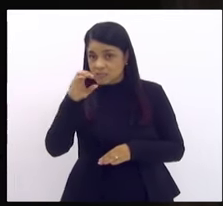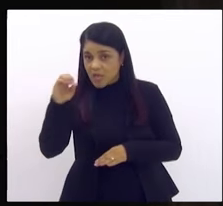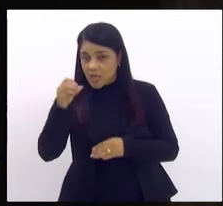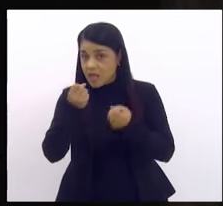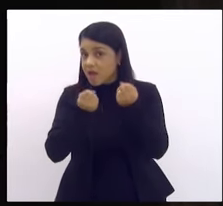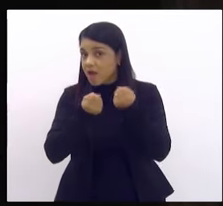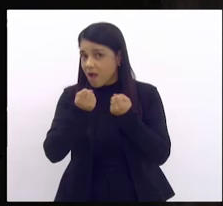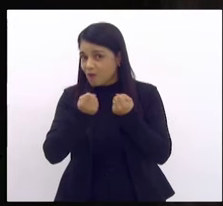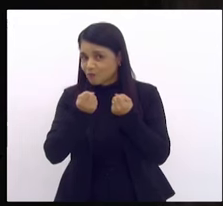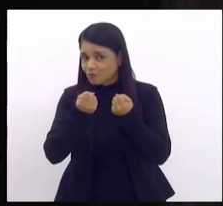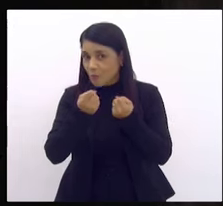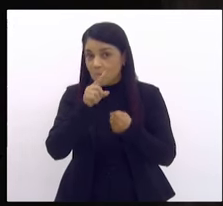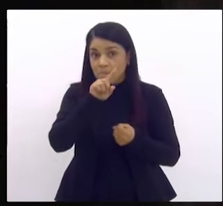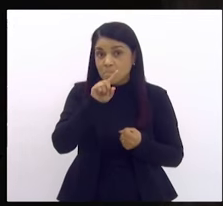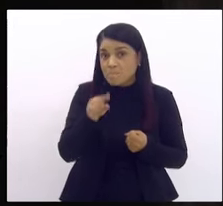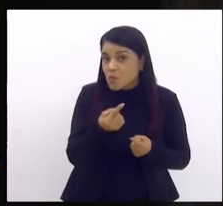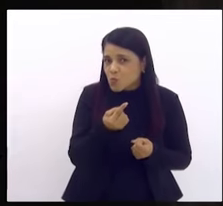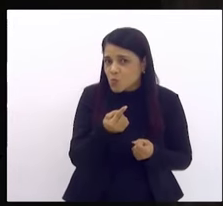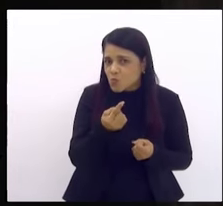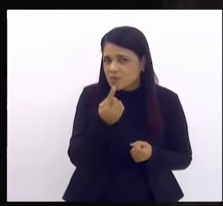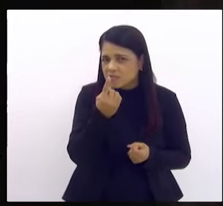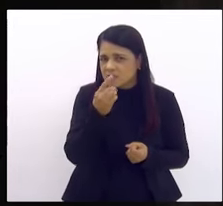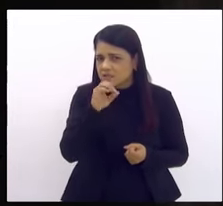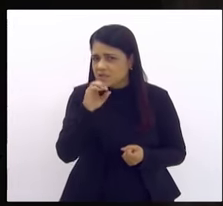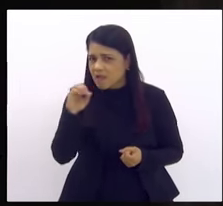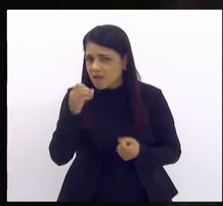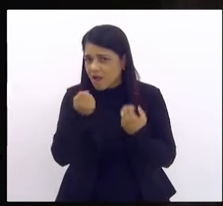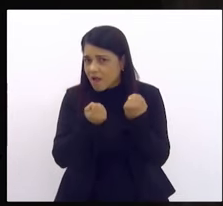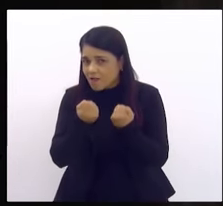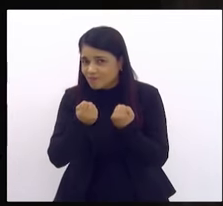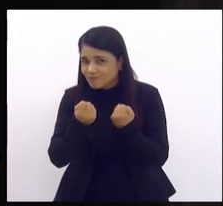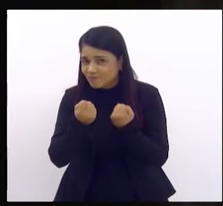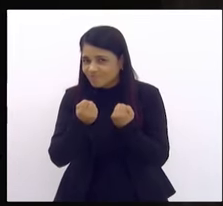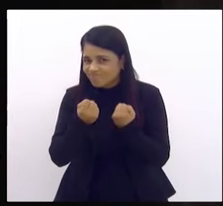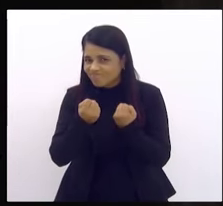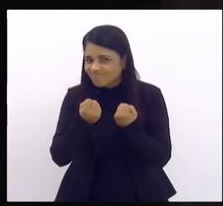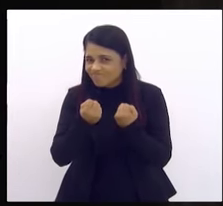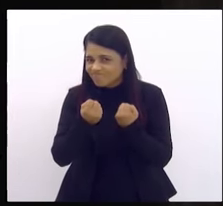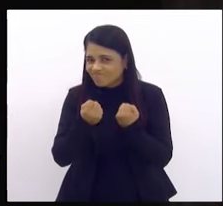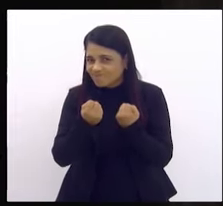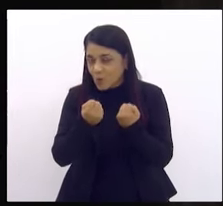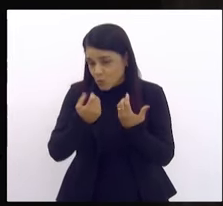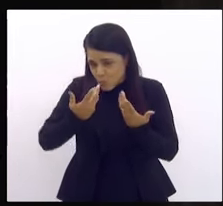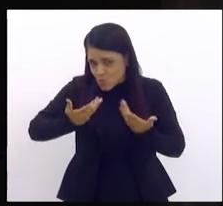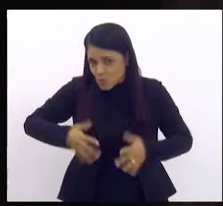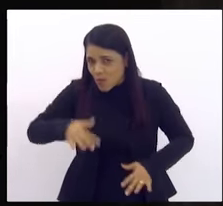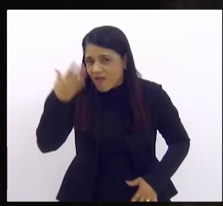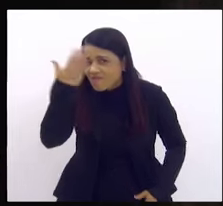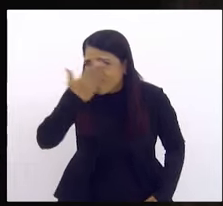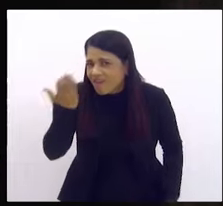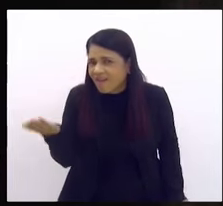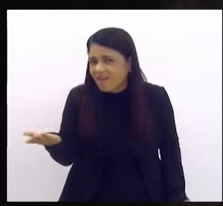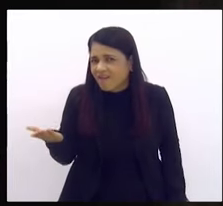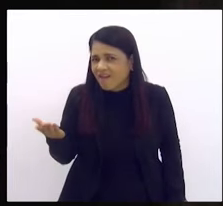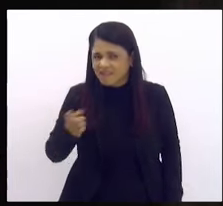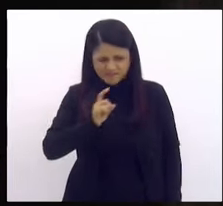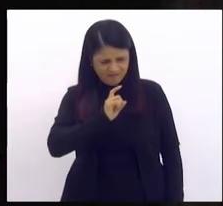deputado Jari. 1.100 carros. Só não enxerga quem não quer ver, porra, a sacanagem que ali está